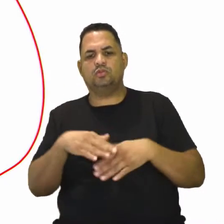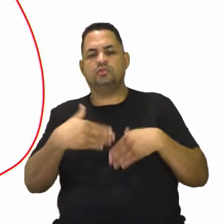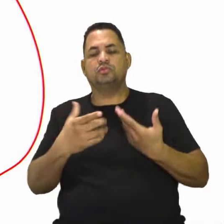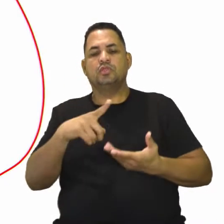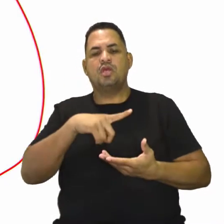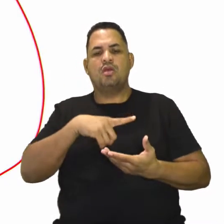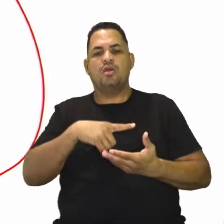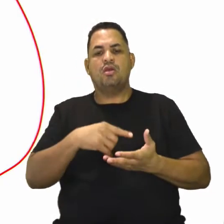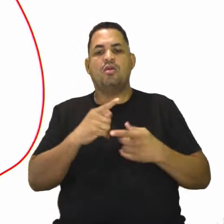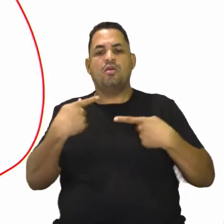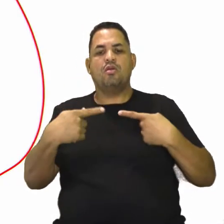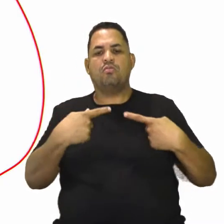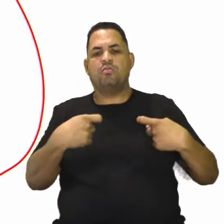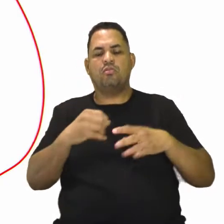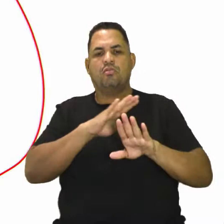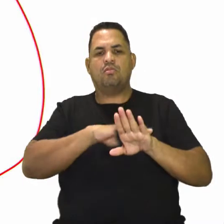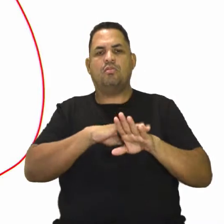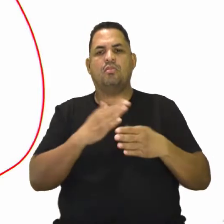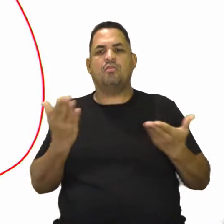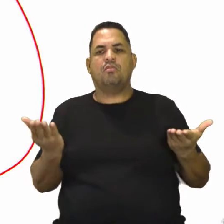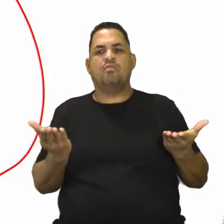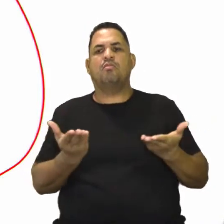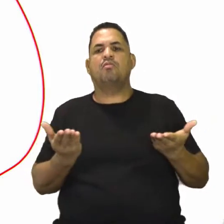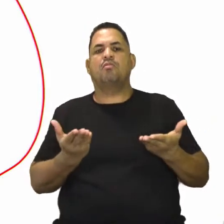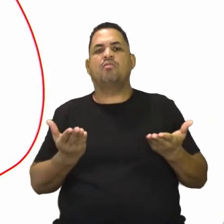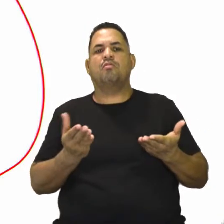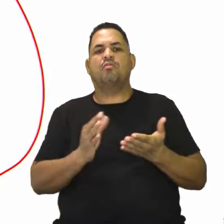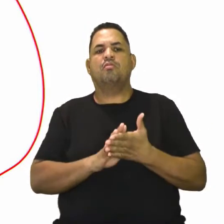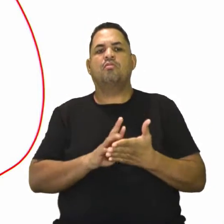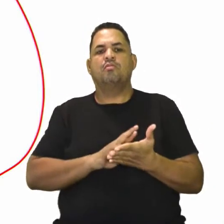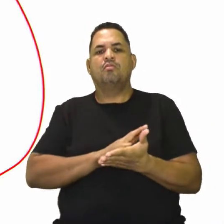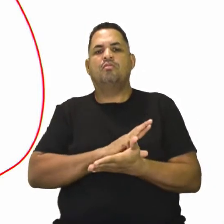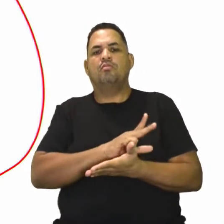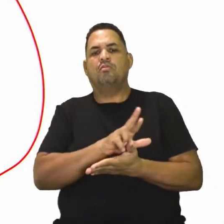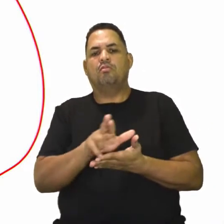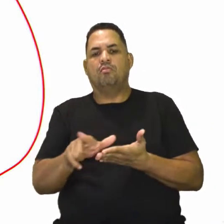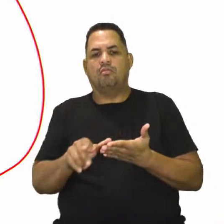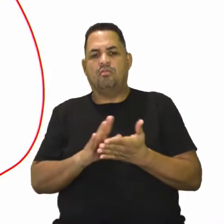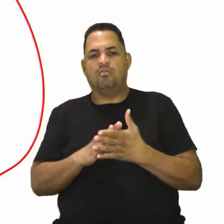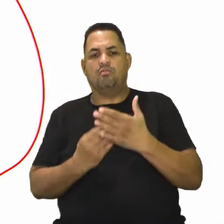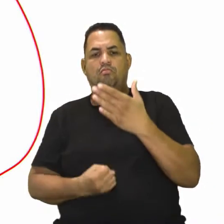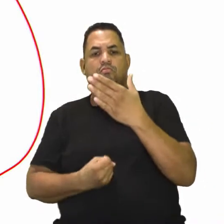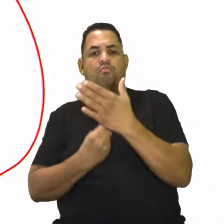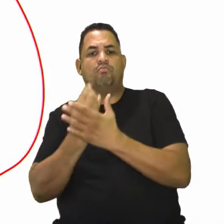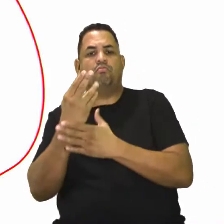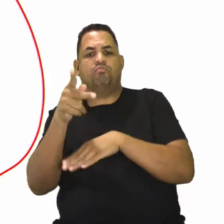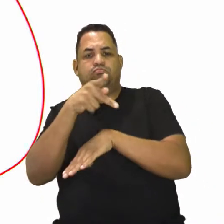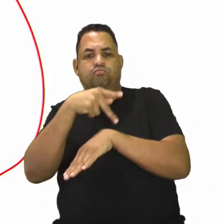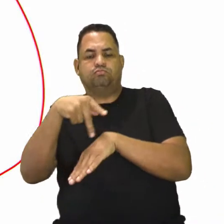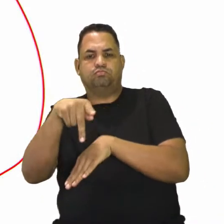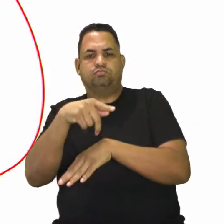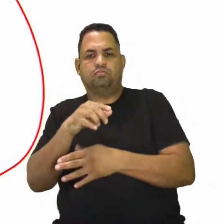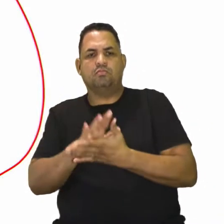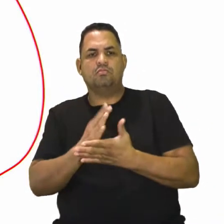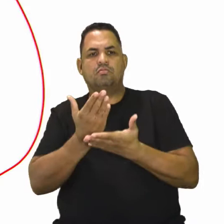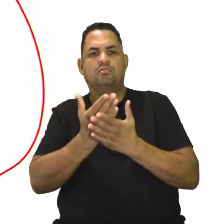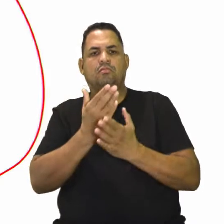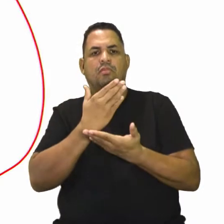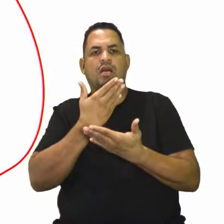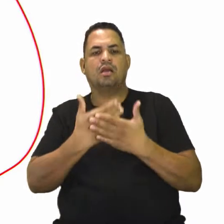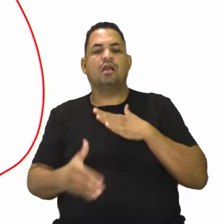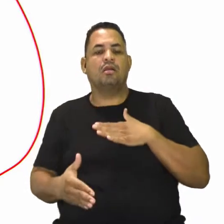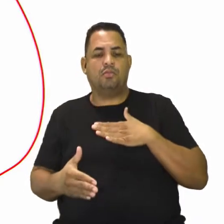Fria? Agora nós estamos vendo várias bandeiras aparecendo. Queda do